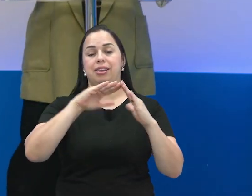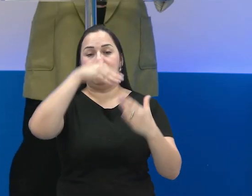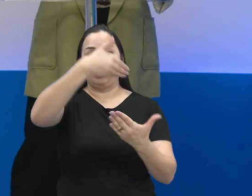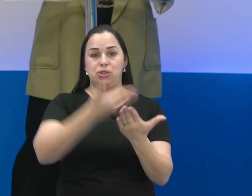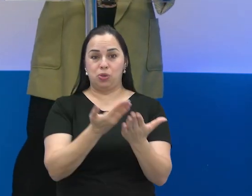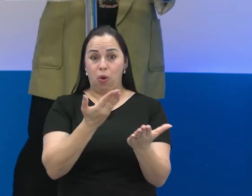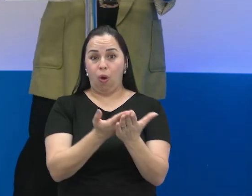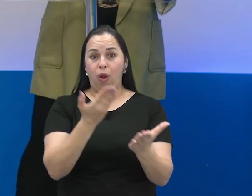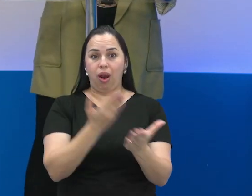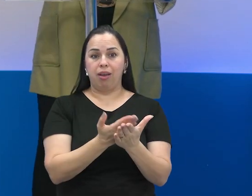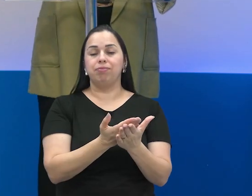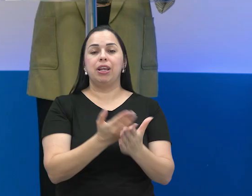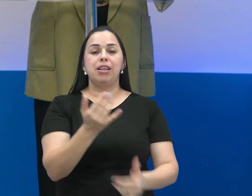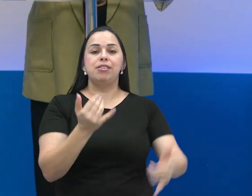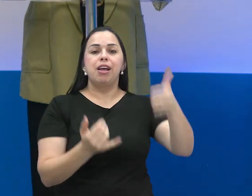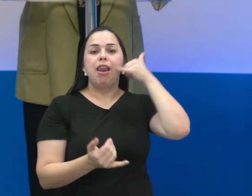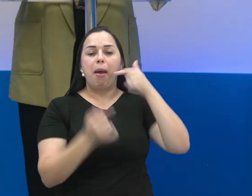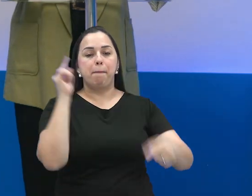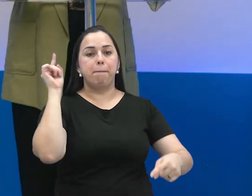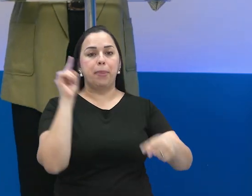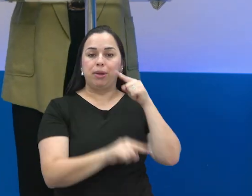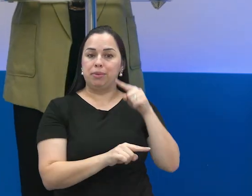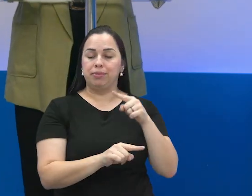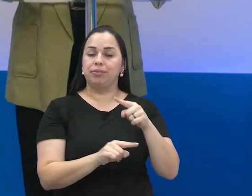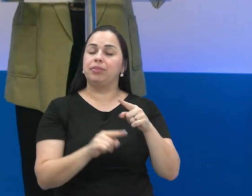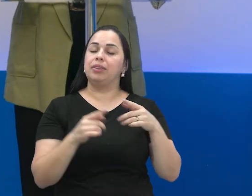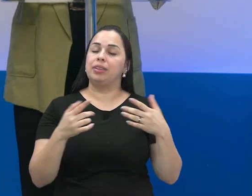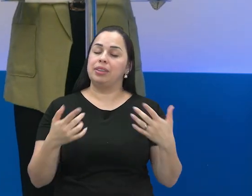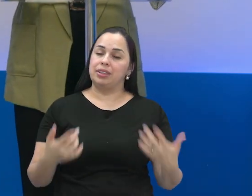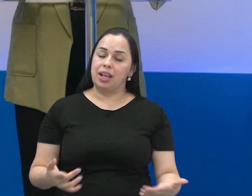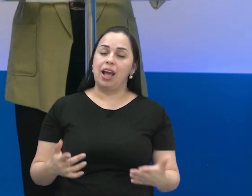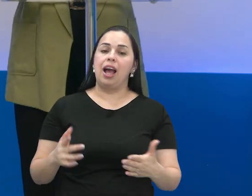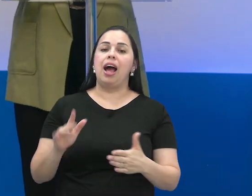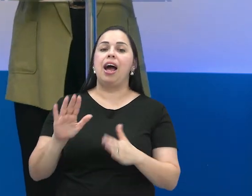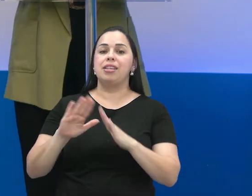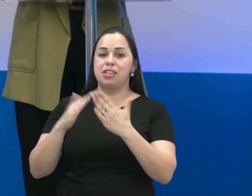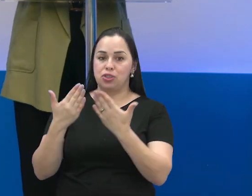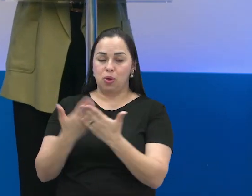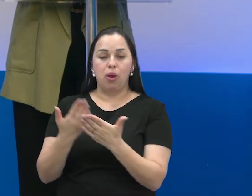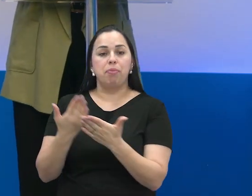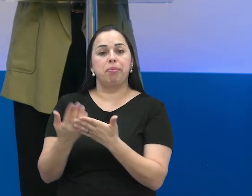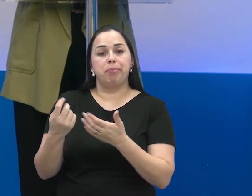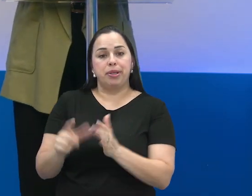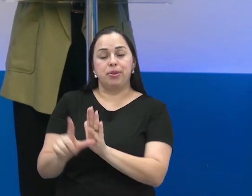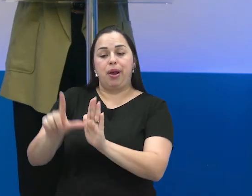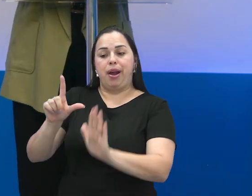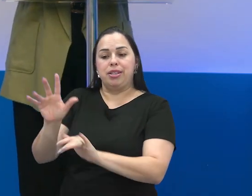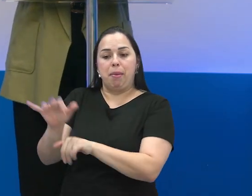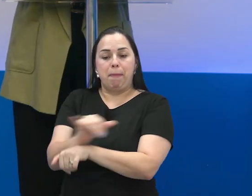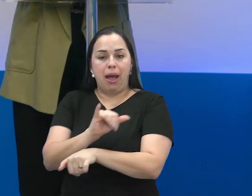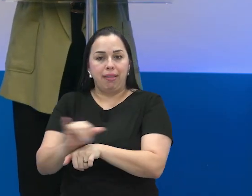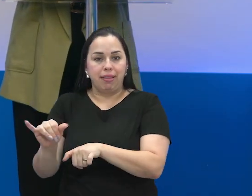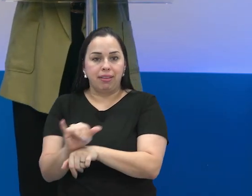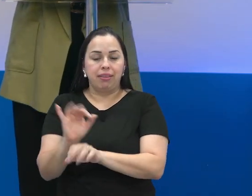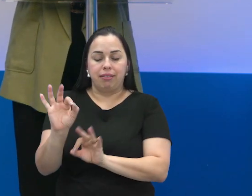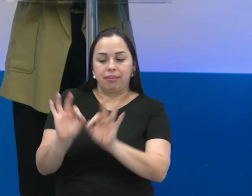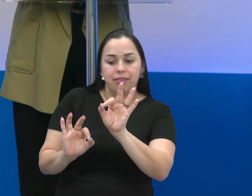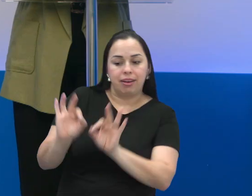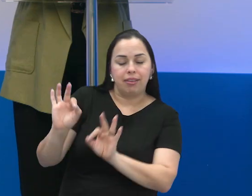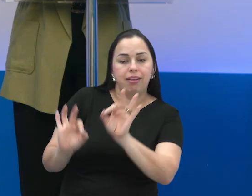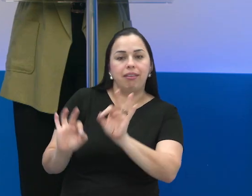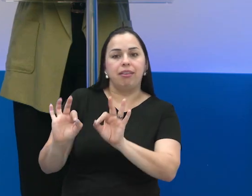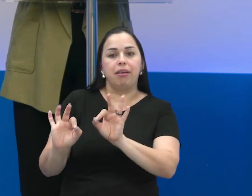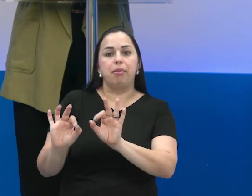dos celulares nas escolas. As instituições tiveram que planejar o retorno dos alunos com a adoção